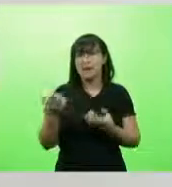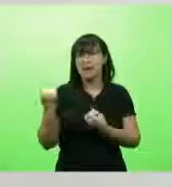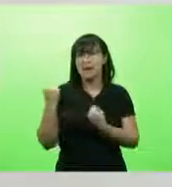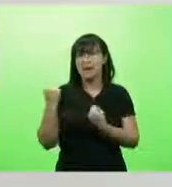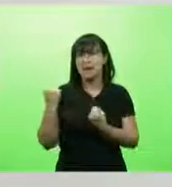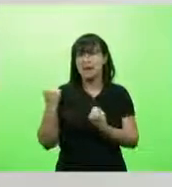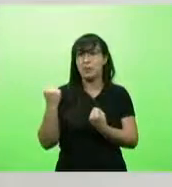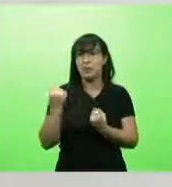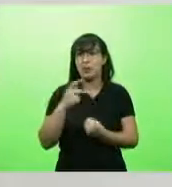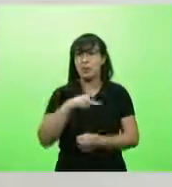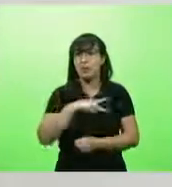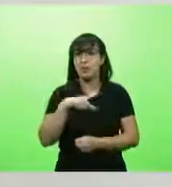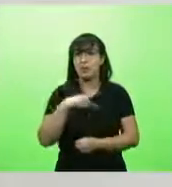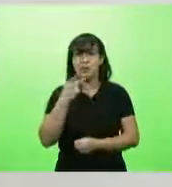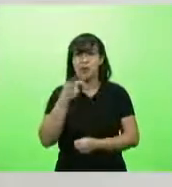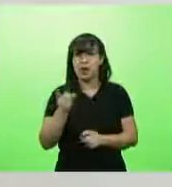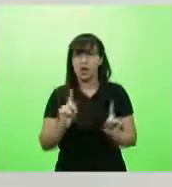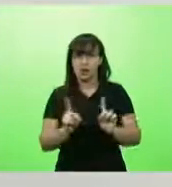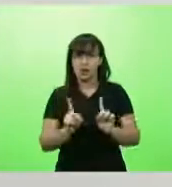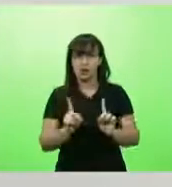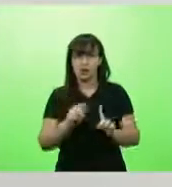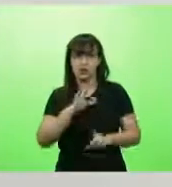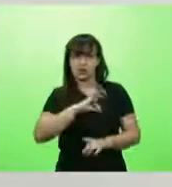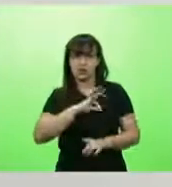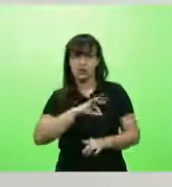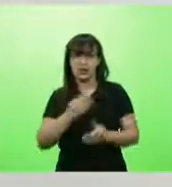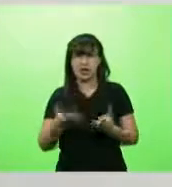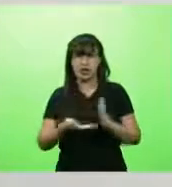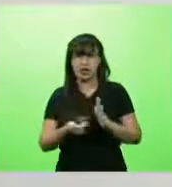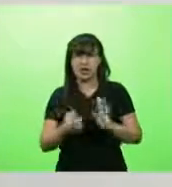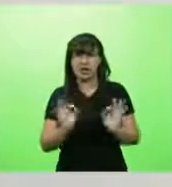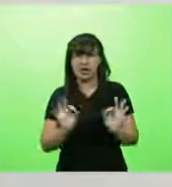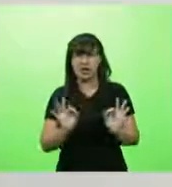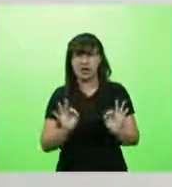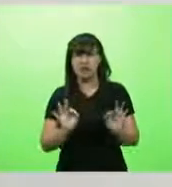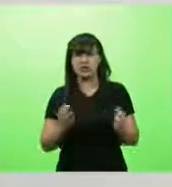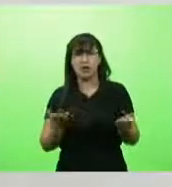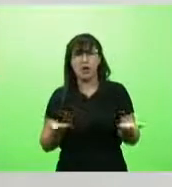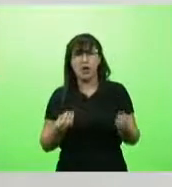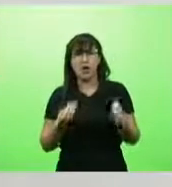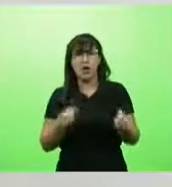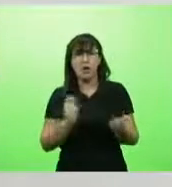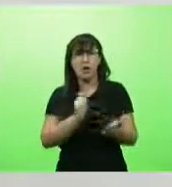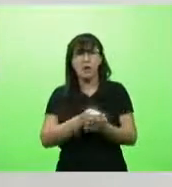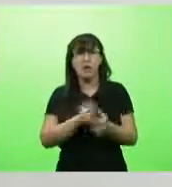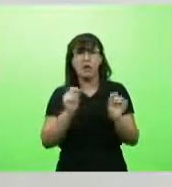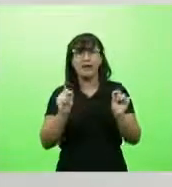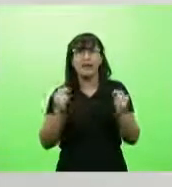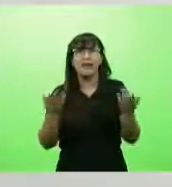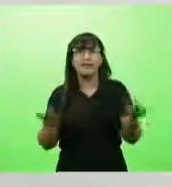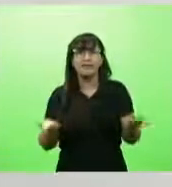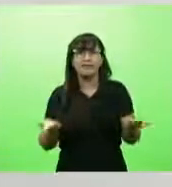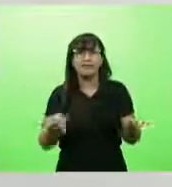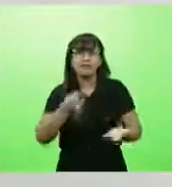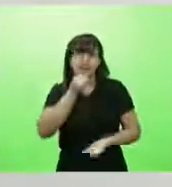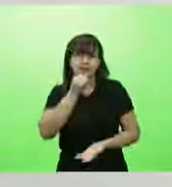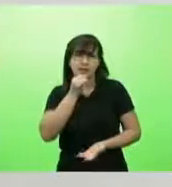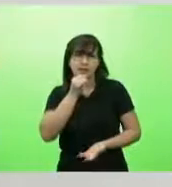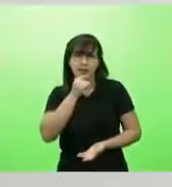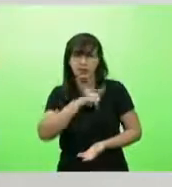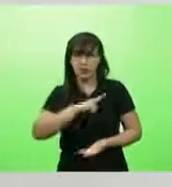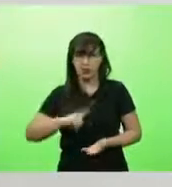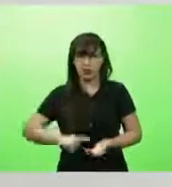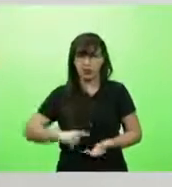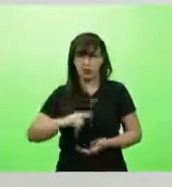trabalhar. Mas, pelo amor de Deus, que coisa é essa, então? Quem é que vai pagar essa conta? Então, por exemplo, o governo do